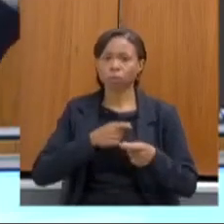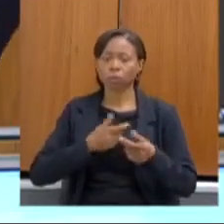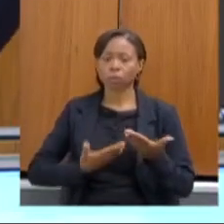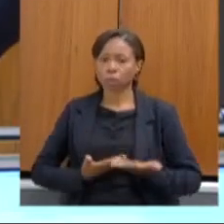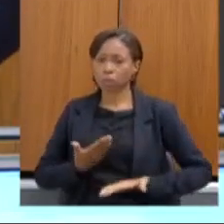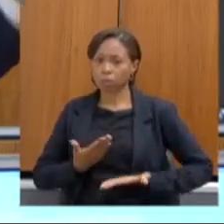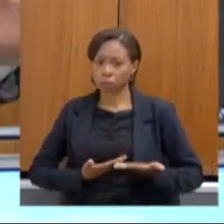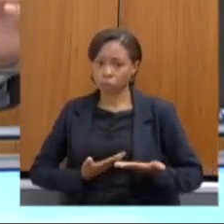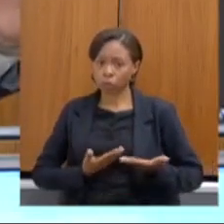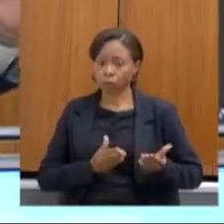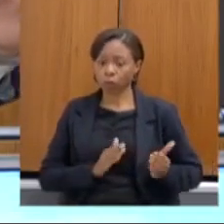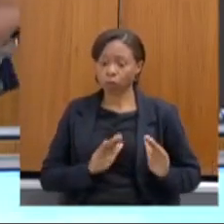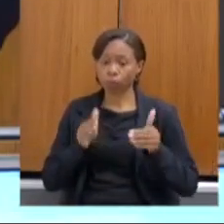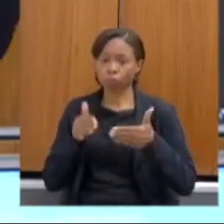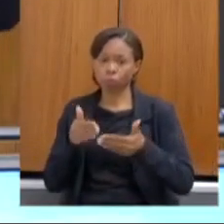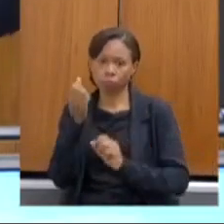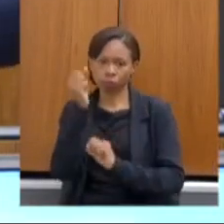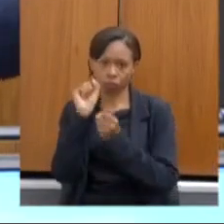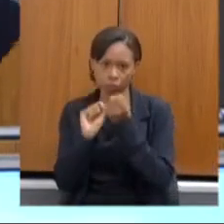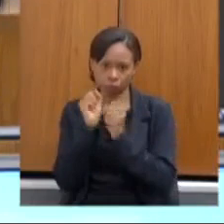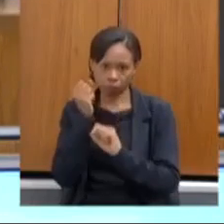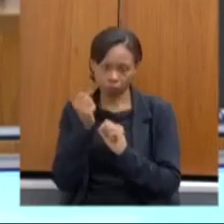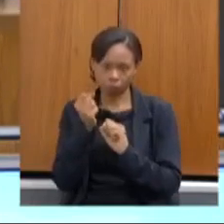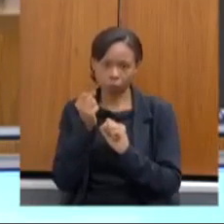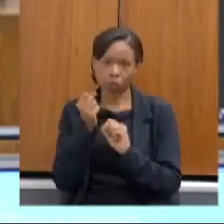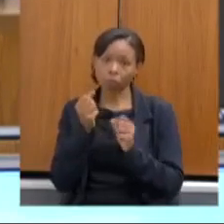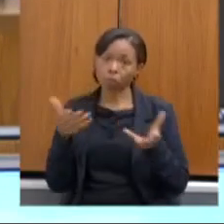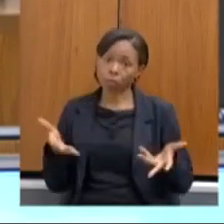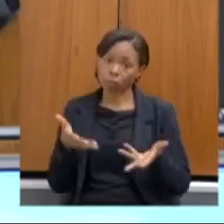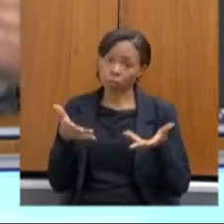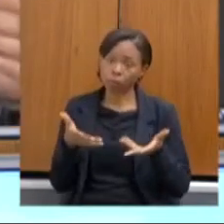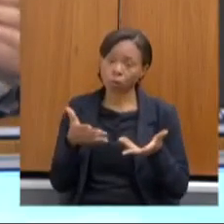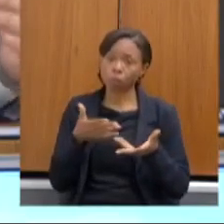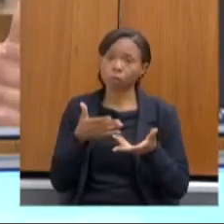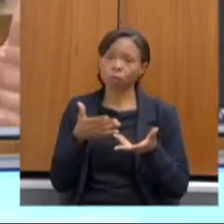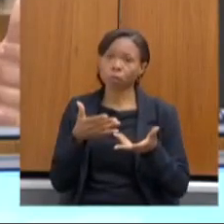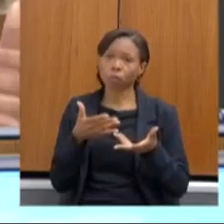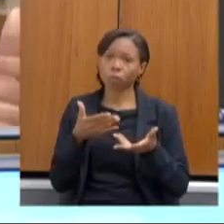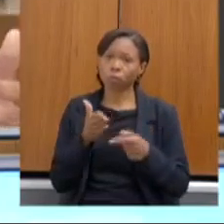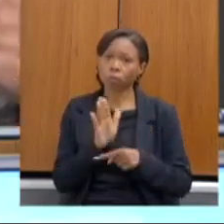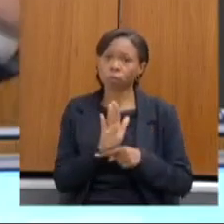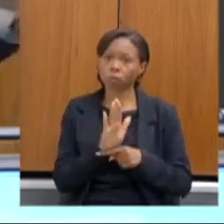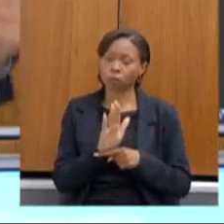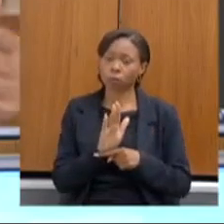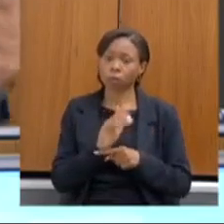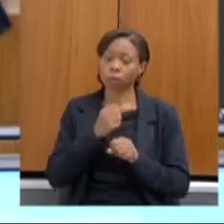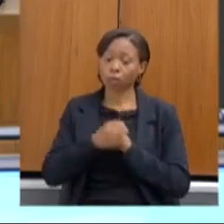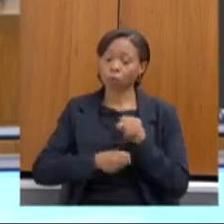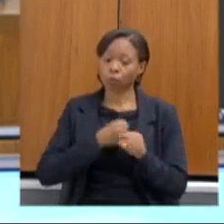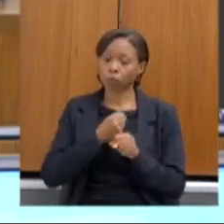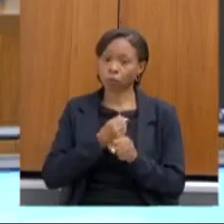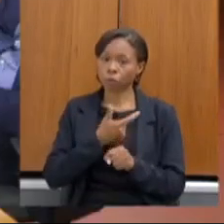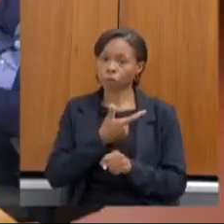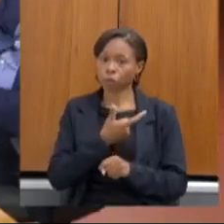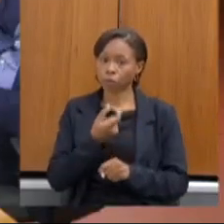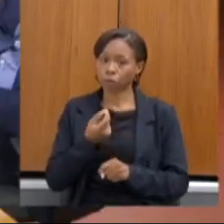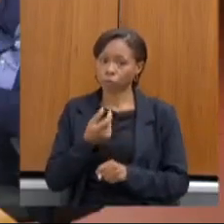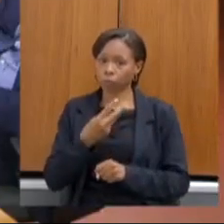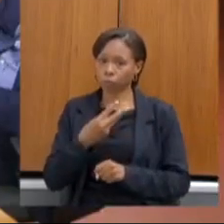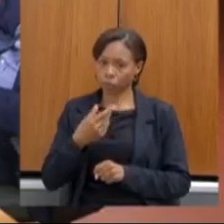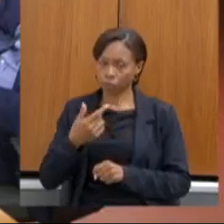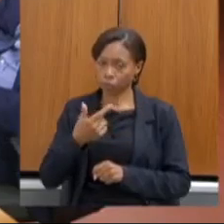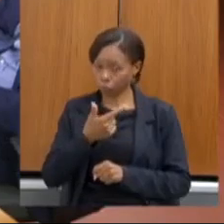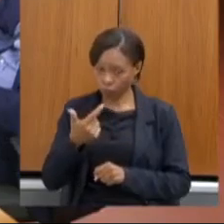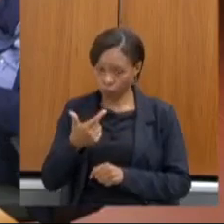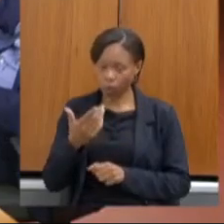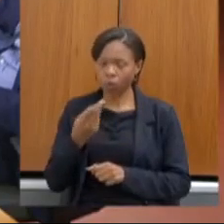promoveria para 2032 os benefícios fiscais porém a Minas